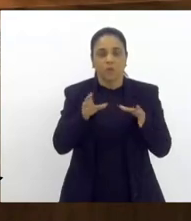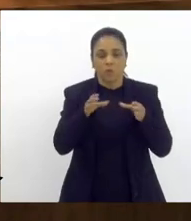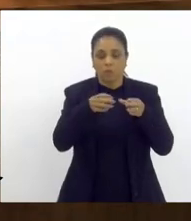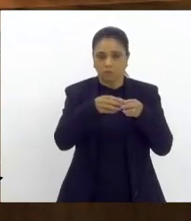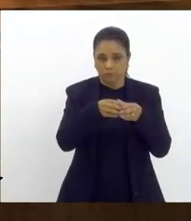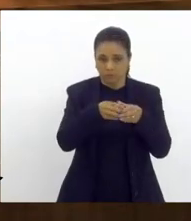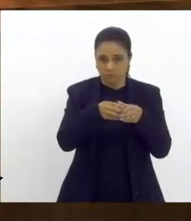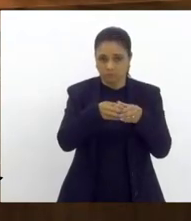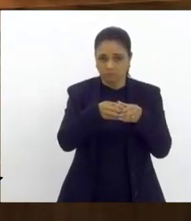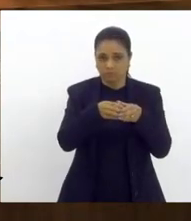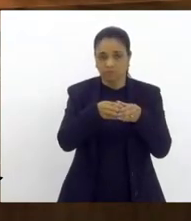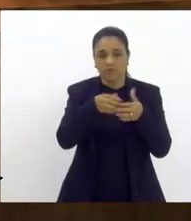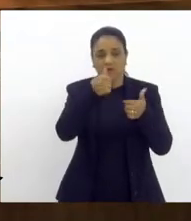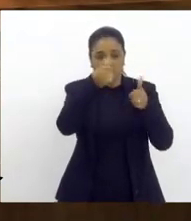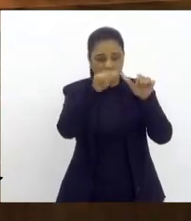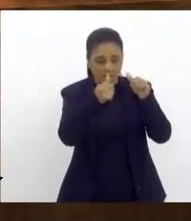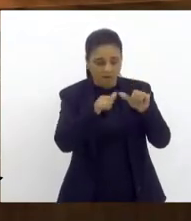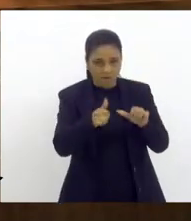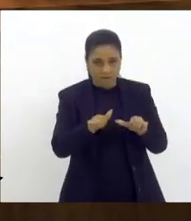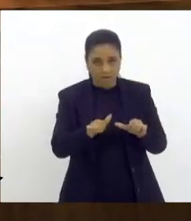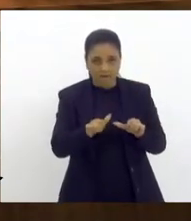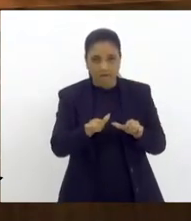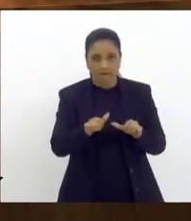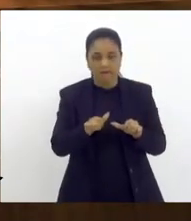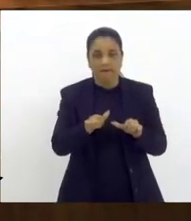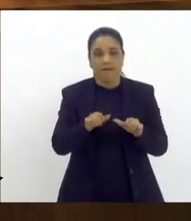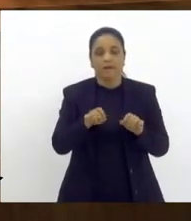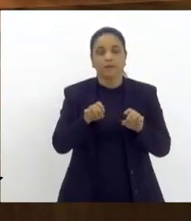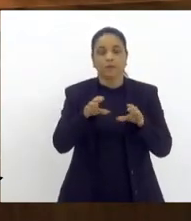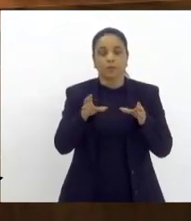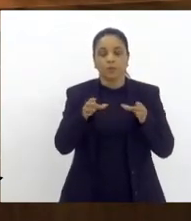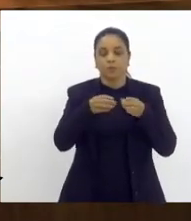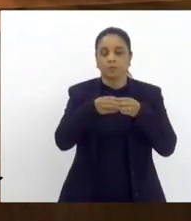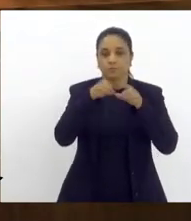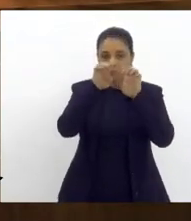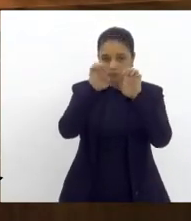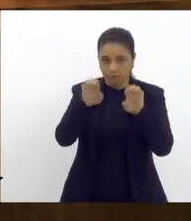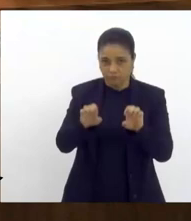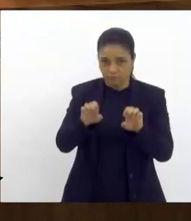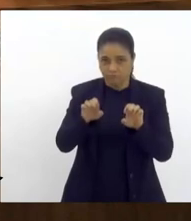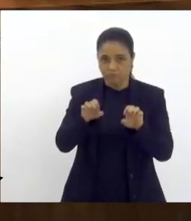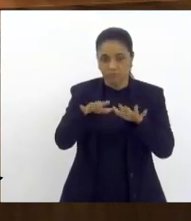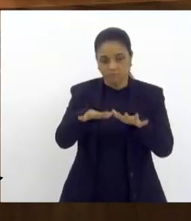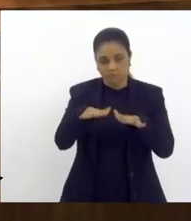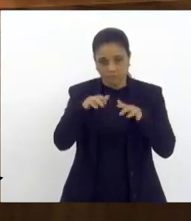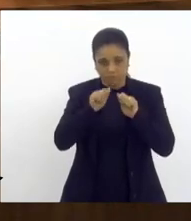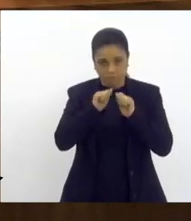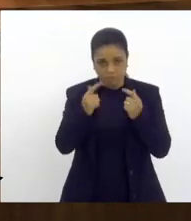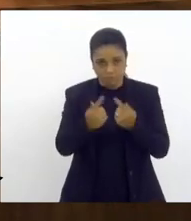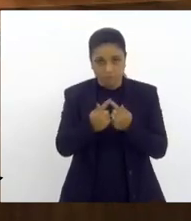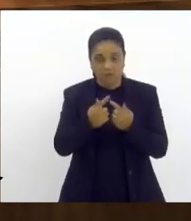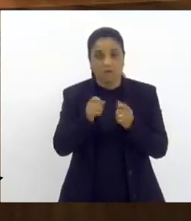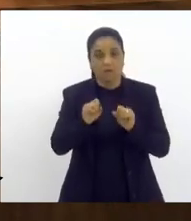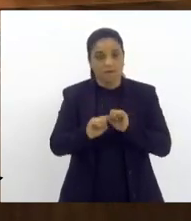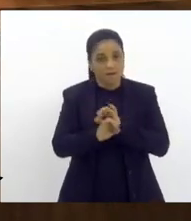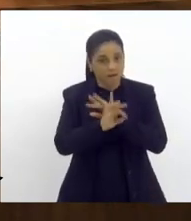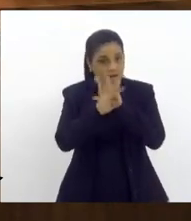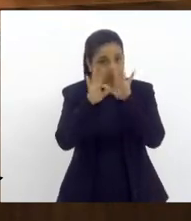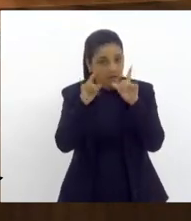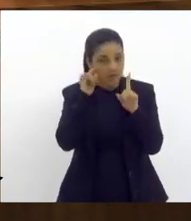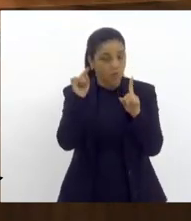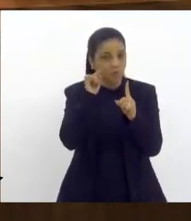que vai avaliar a conduta aqui o conselho de ética da casa eu de forma clara e objetiva para não perder a